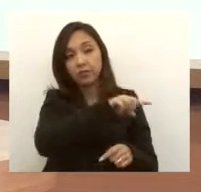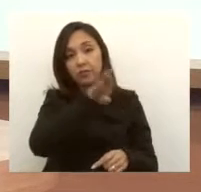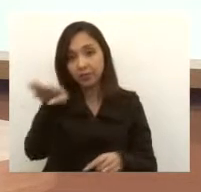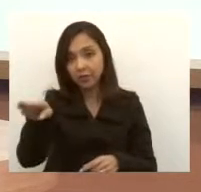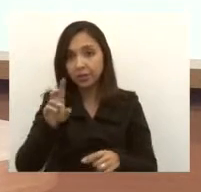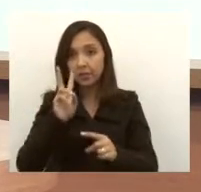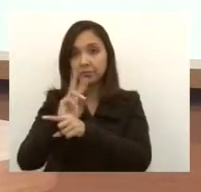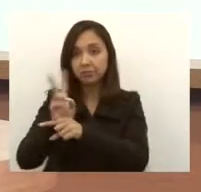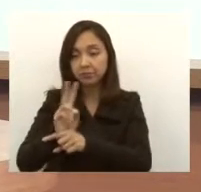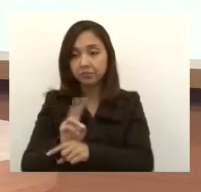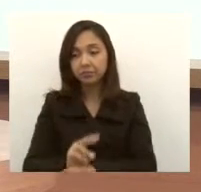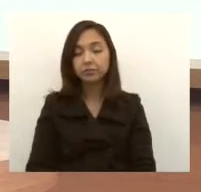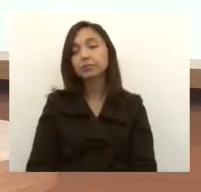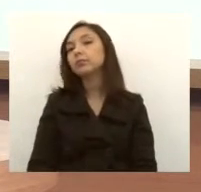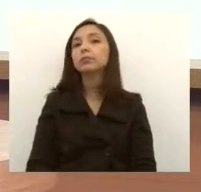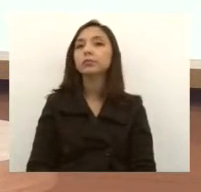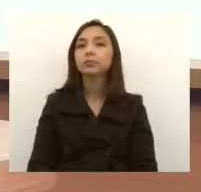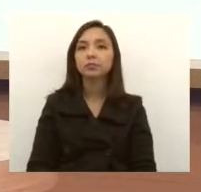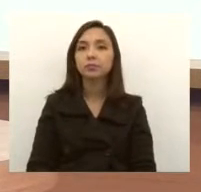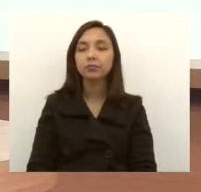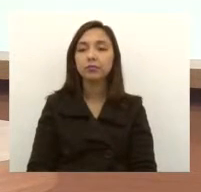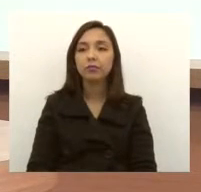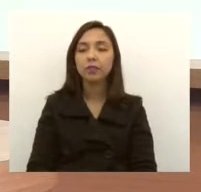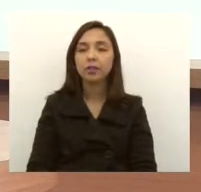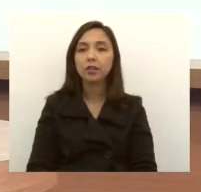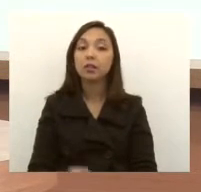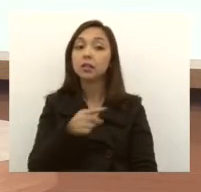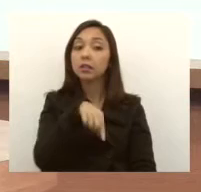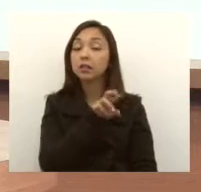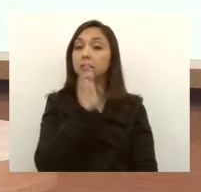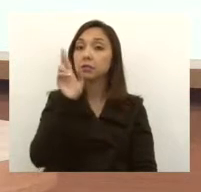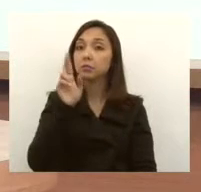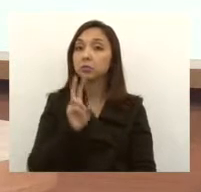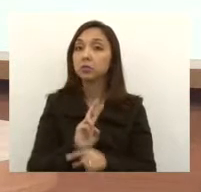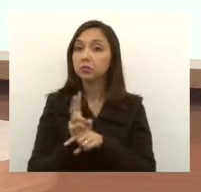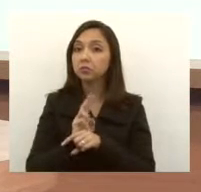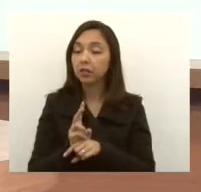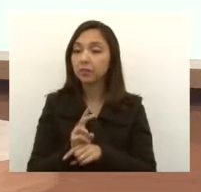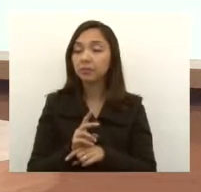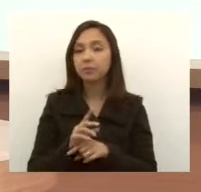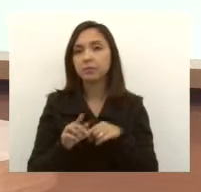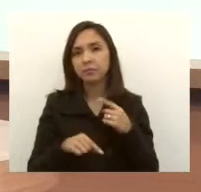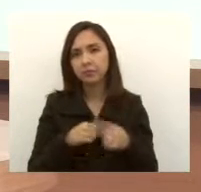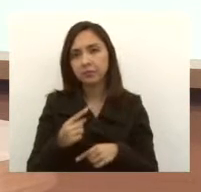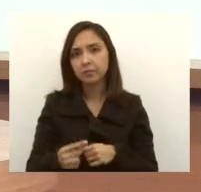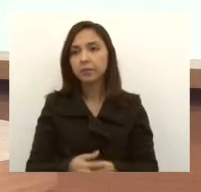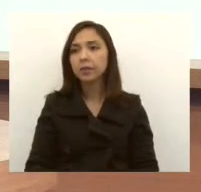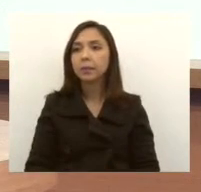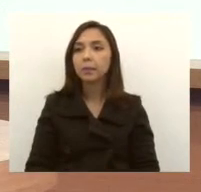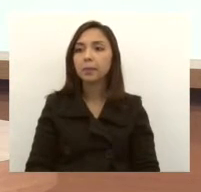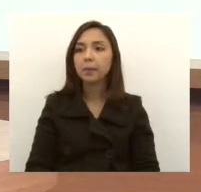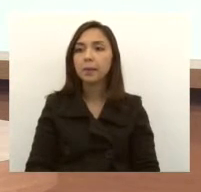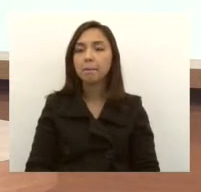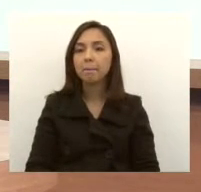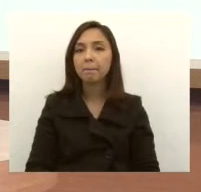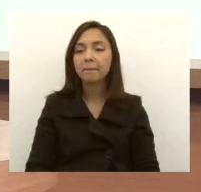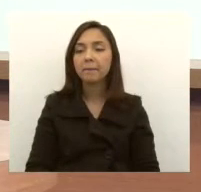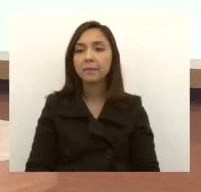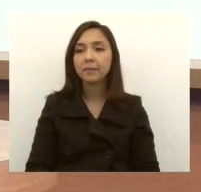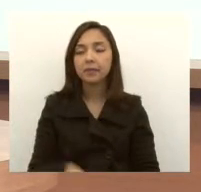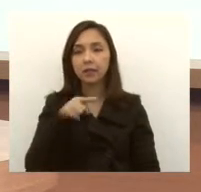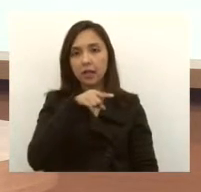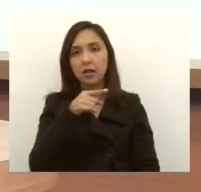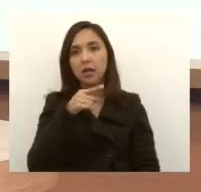começar a fazer operações especiais. E perante a seccional, vereador Marcelo Semilaldo, que a seccional nos